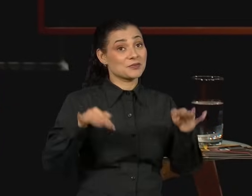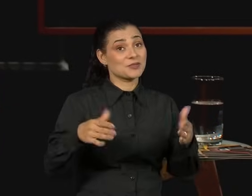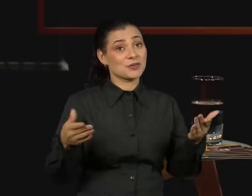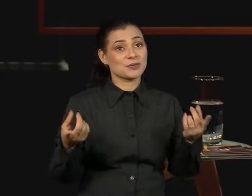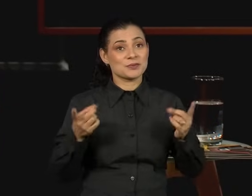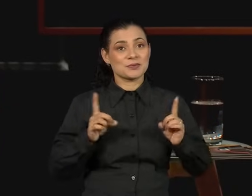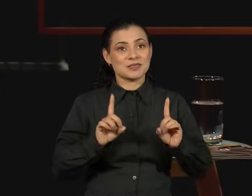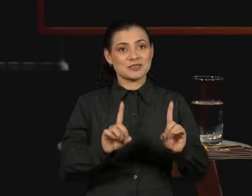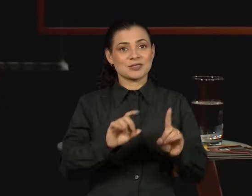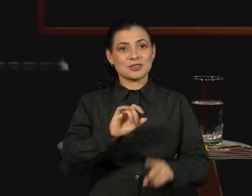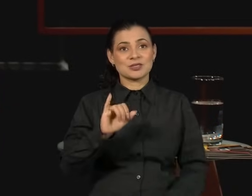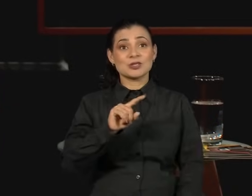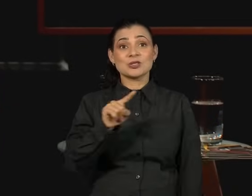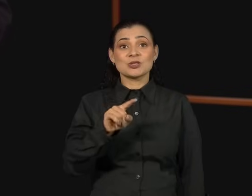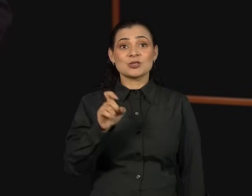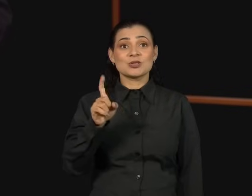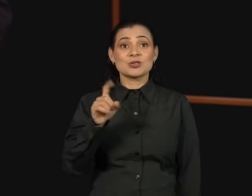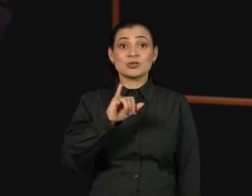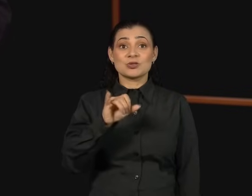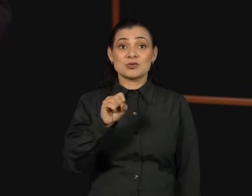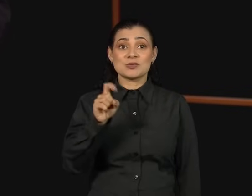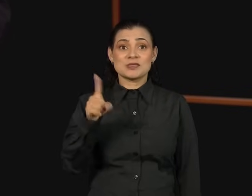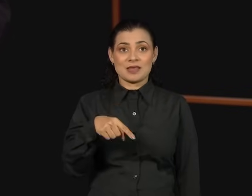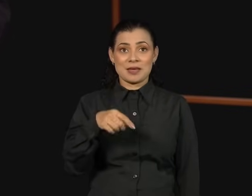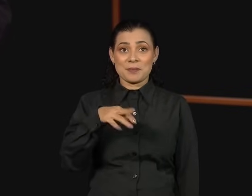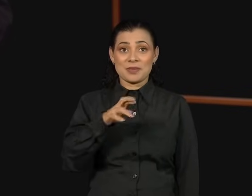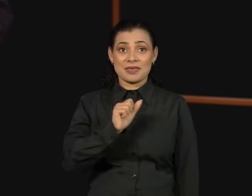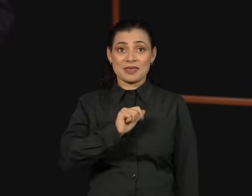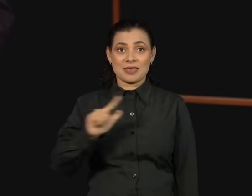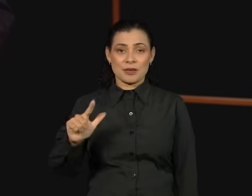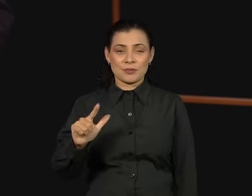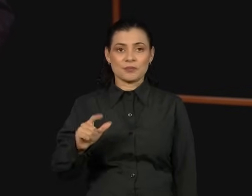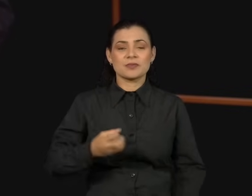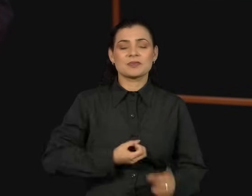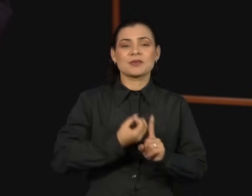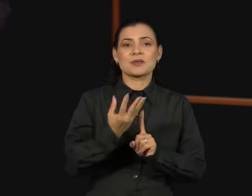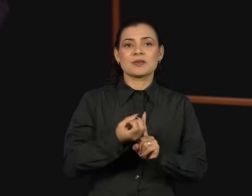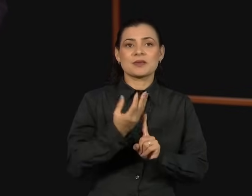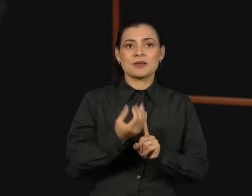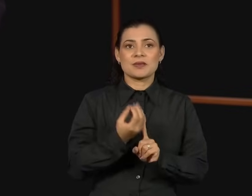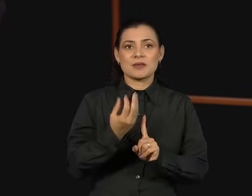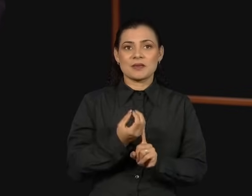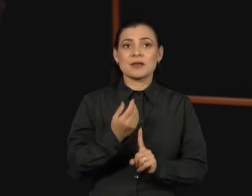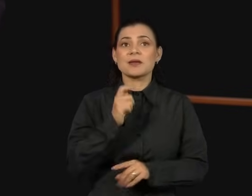programa com José Miguel Wisnik. Um poema de Mário de Andrade, da